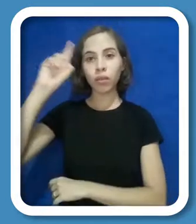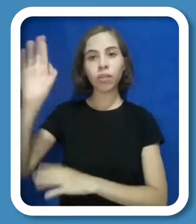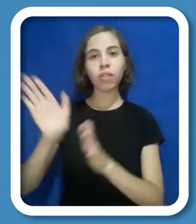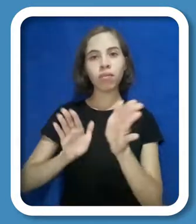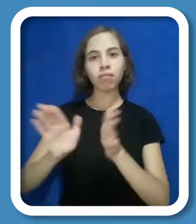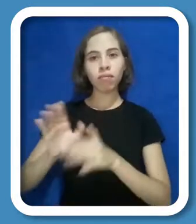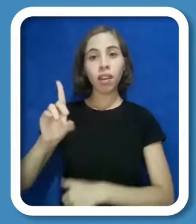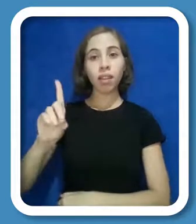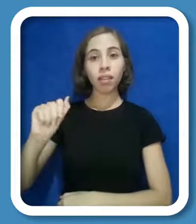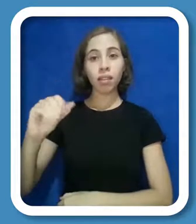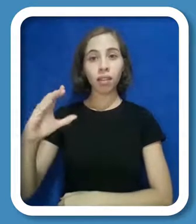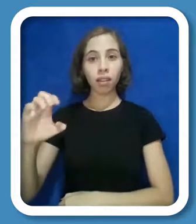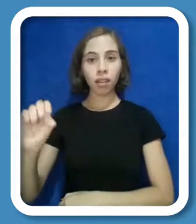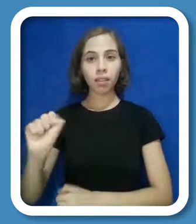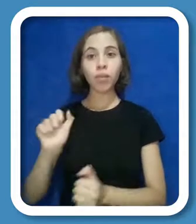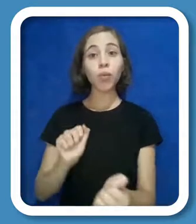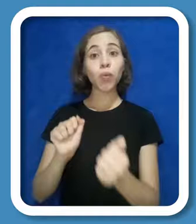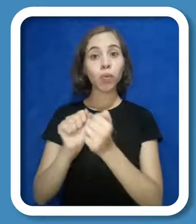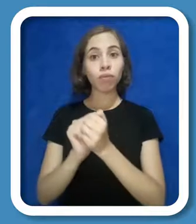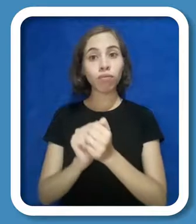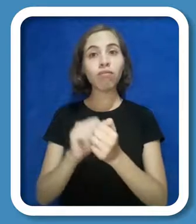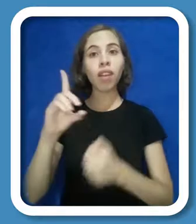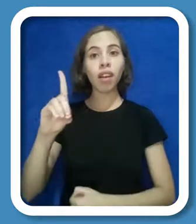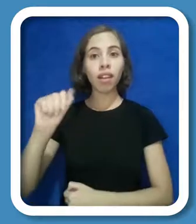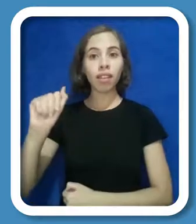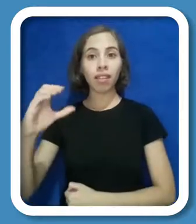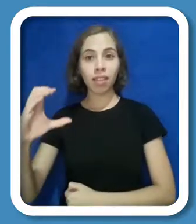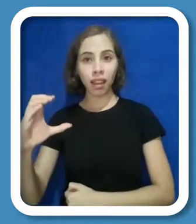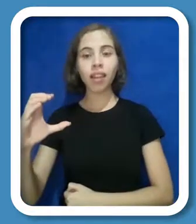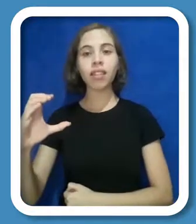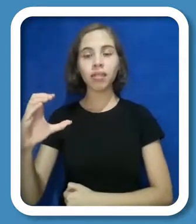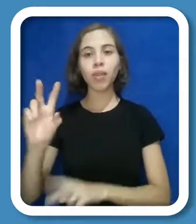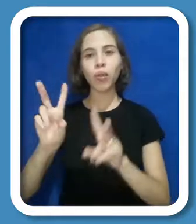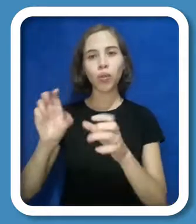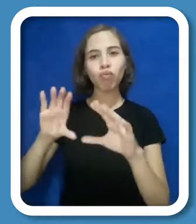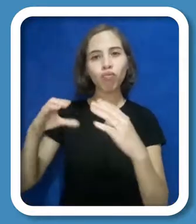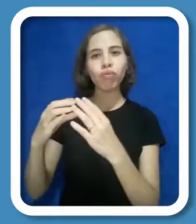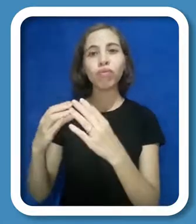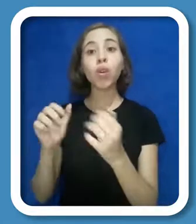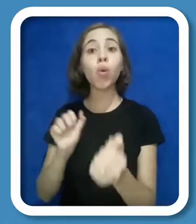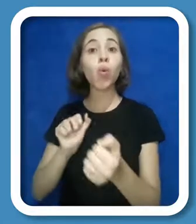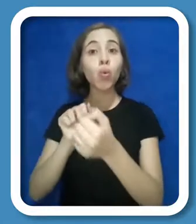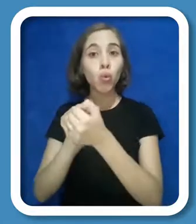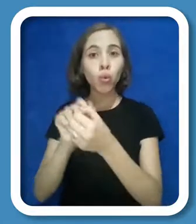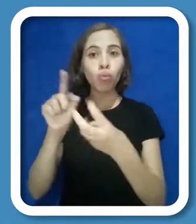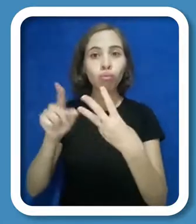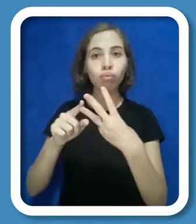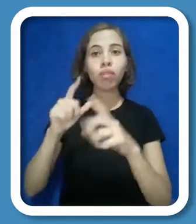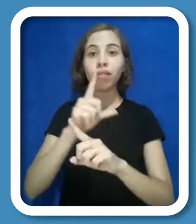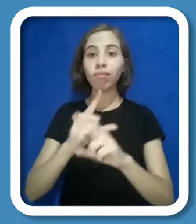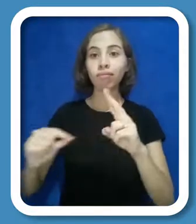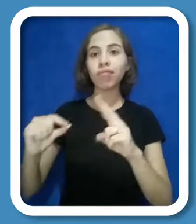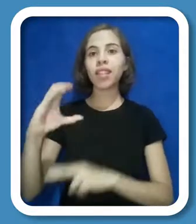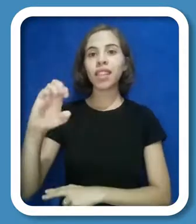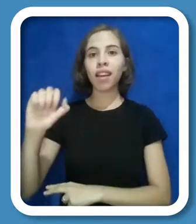Acessibilidade, DACES, vinculada ao Decanato de Assuntos Comunitários da UNB, em conjunto com o Centro de Educação à Distância,